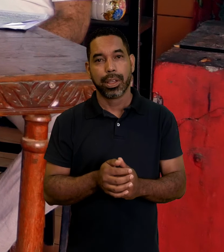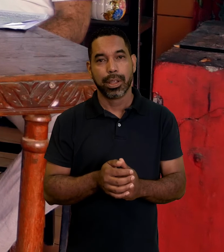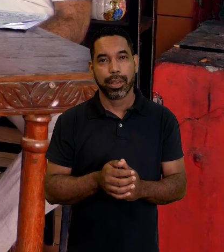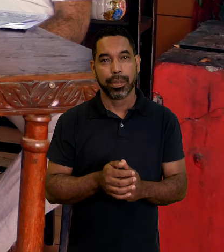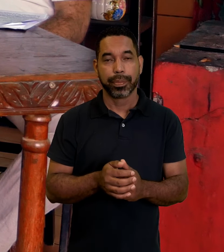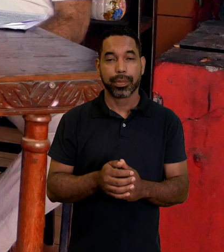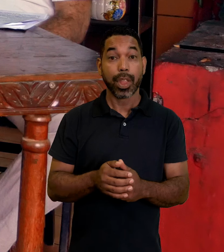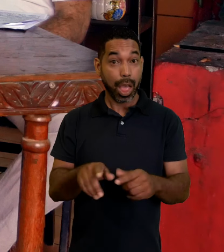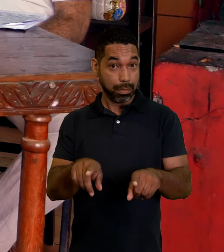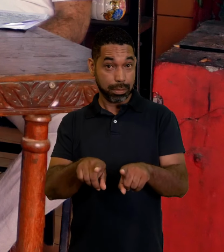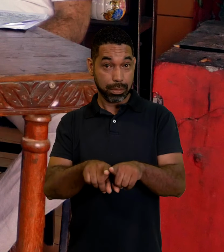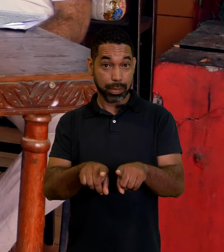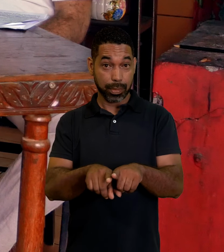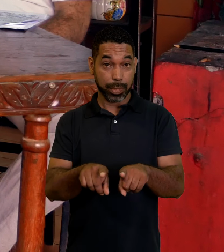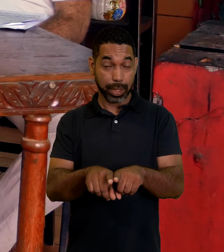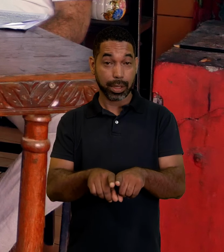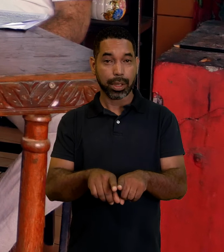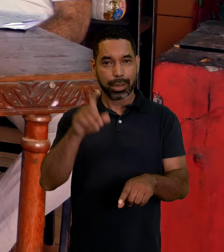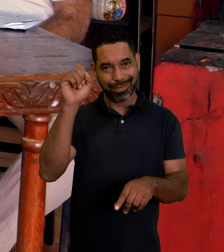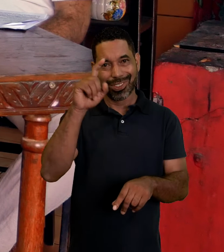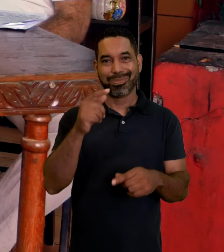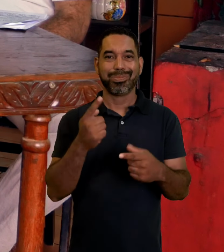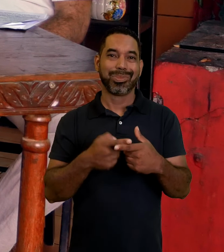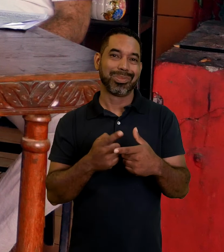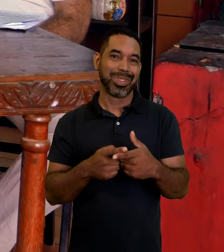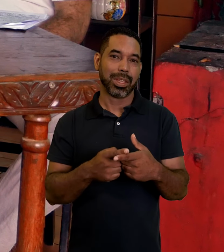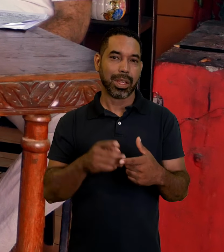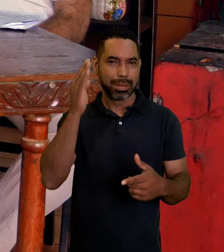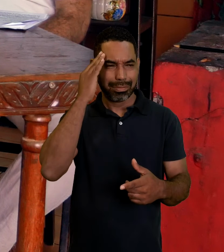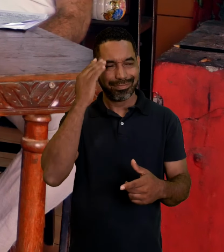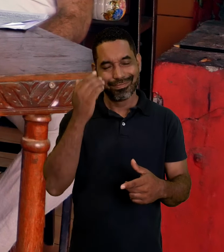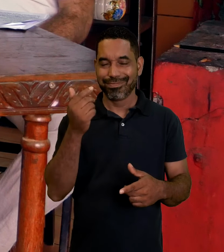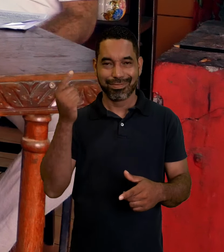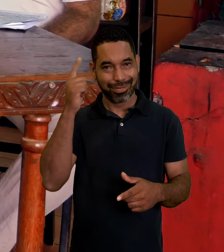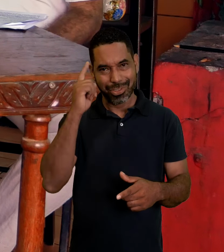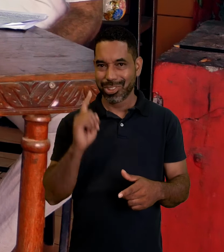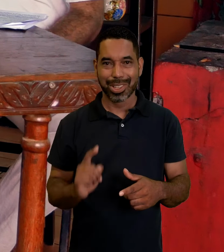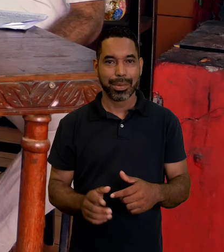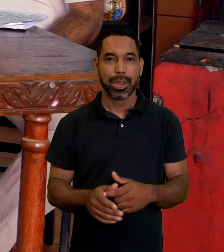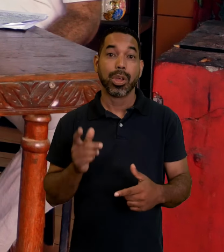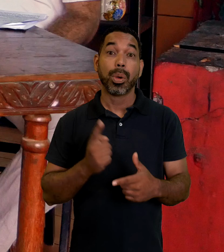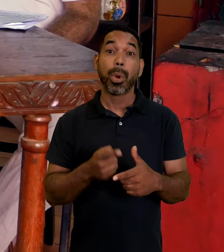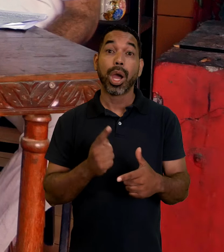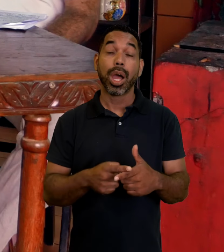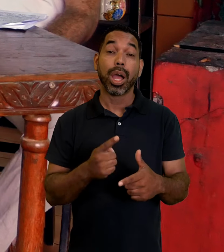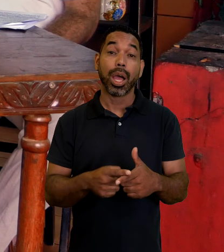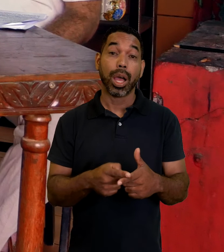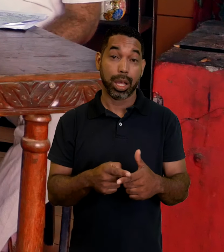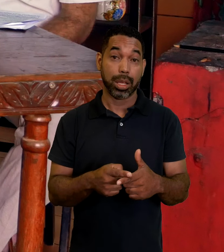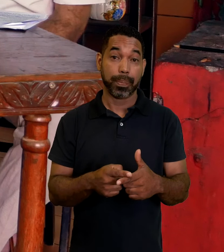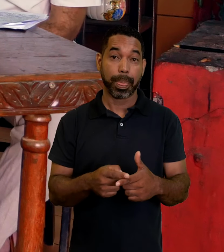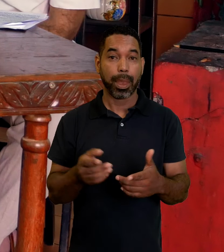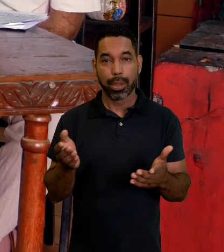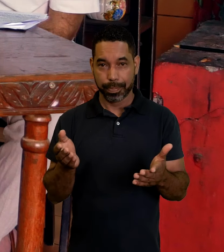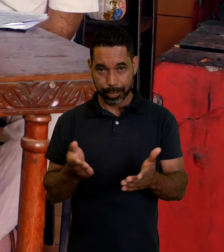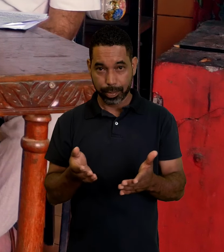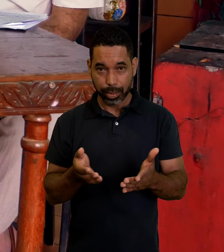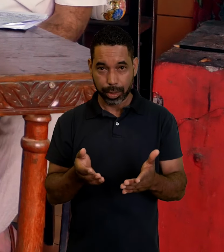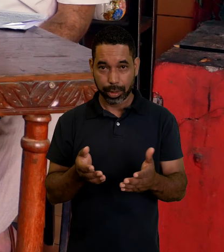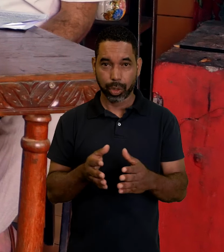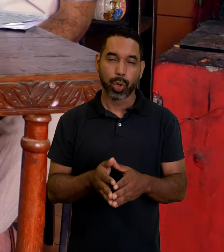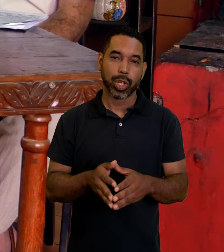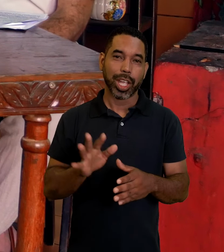coisa que também é difícil se ter registro de tudo, mas é muito comum, porque como a nossa história sempre